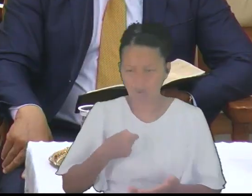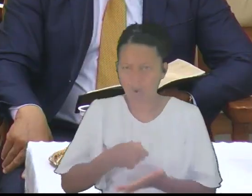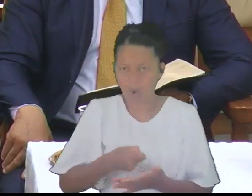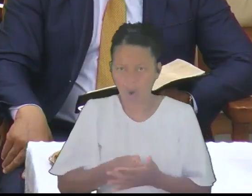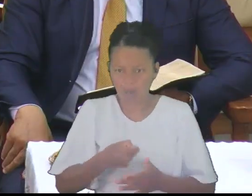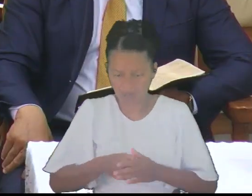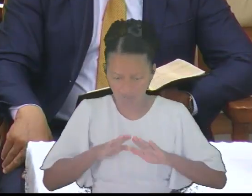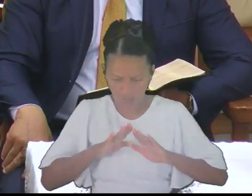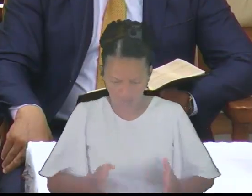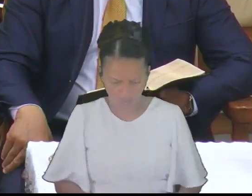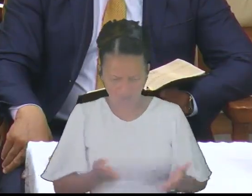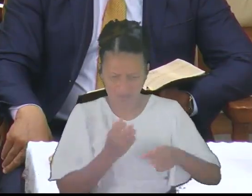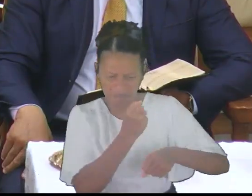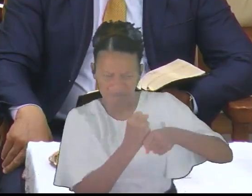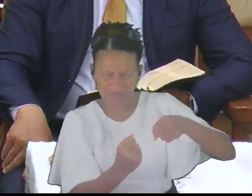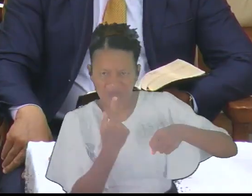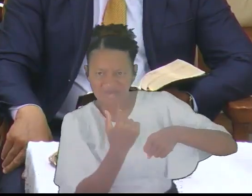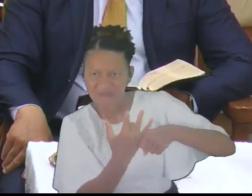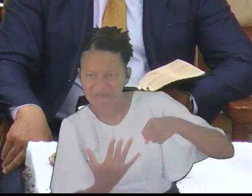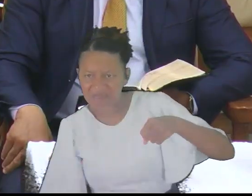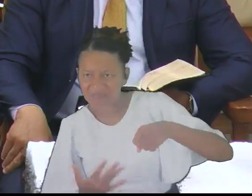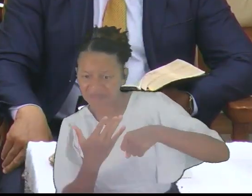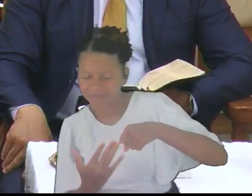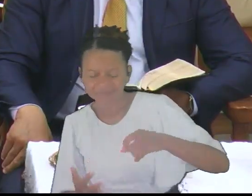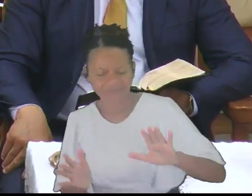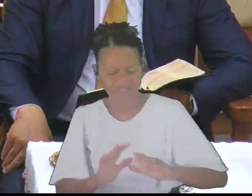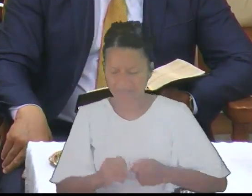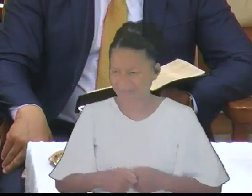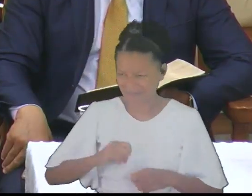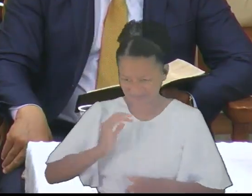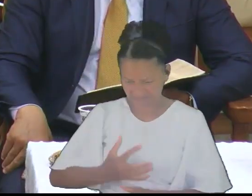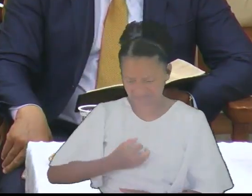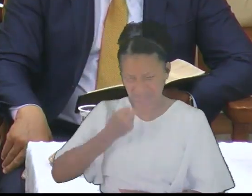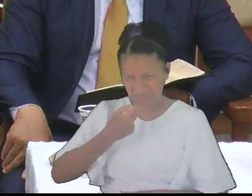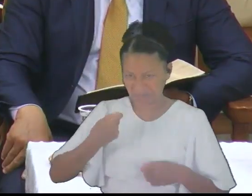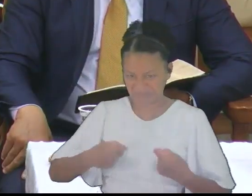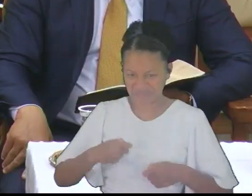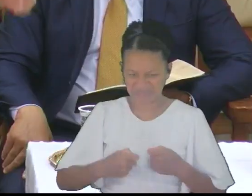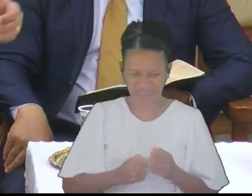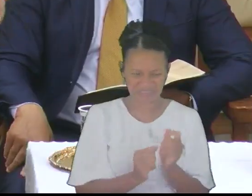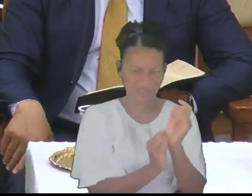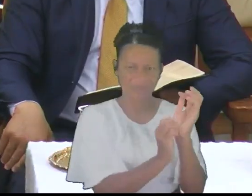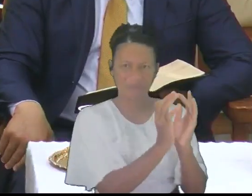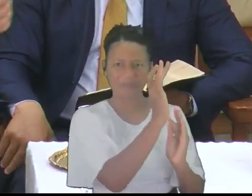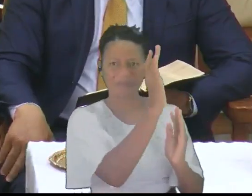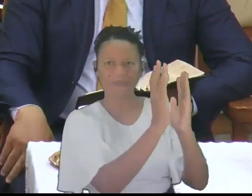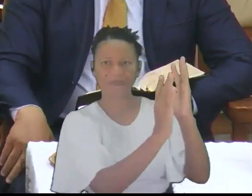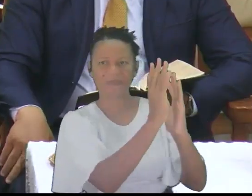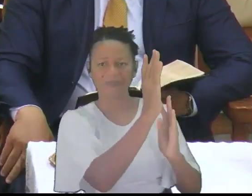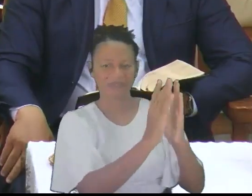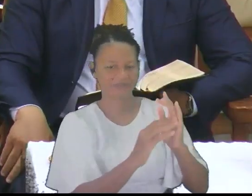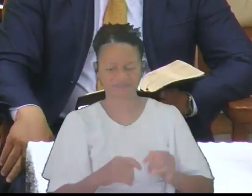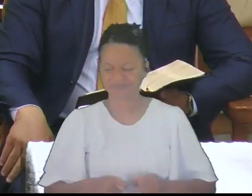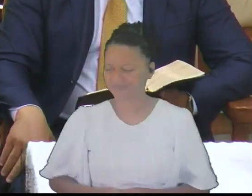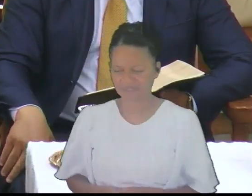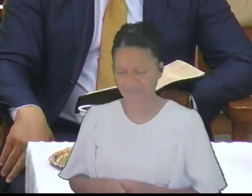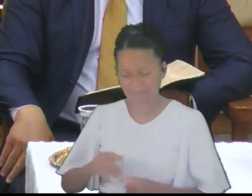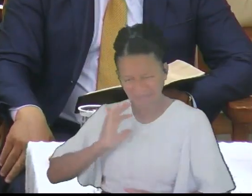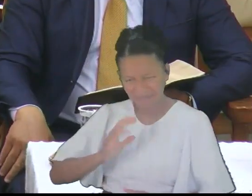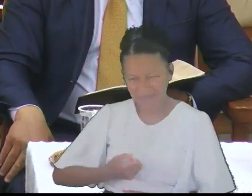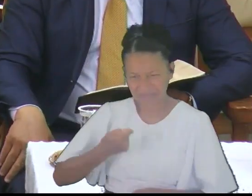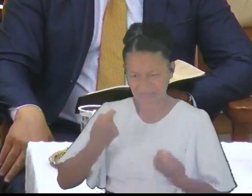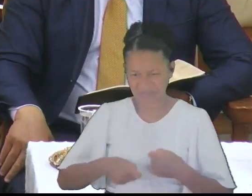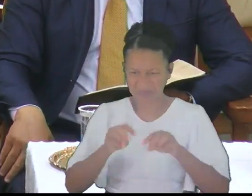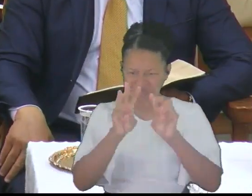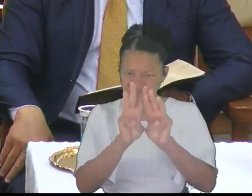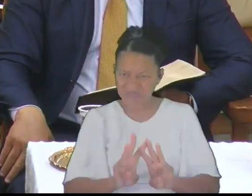ser salvo não precisa mais o altar do incenso. Para ser salvo não precisa mais a menorá de 7 braços.